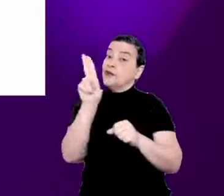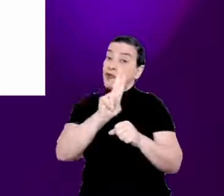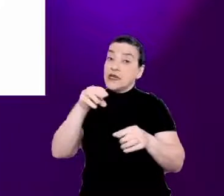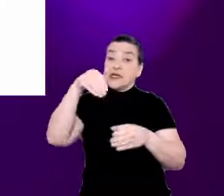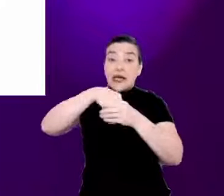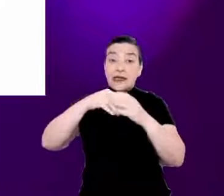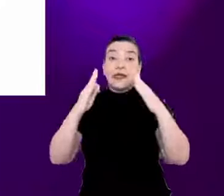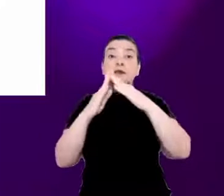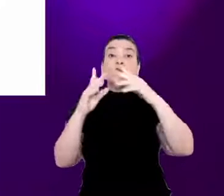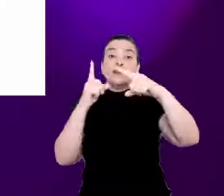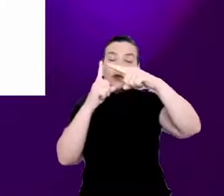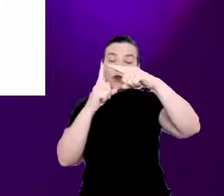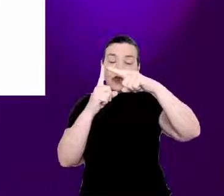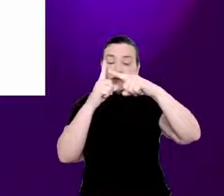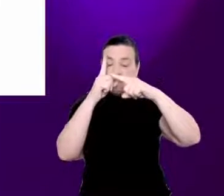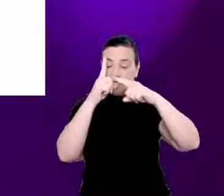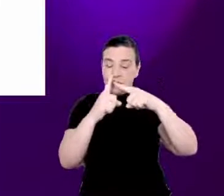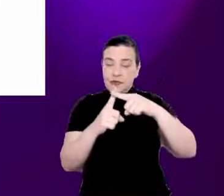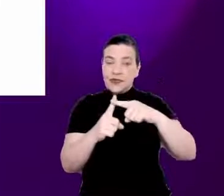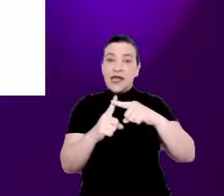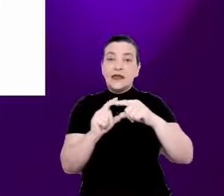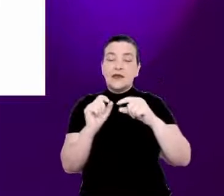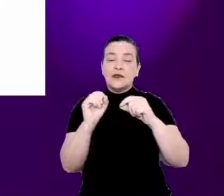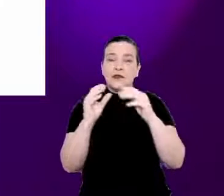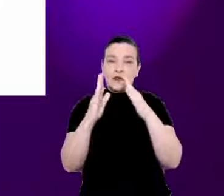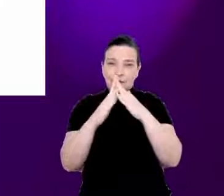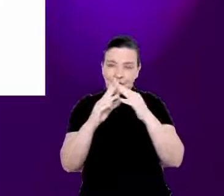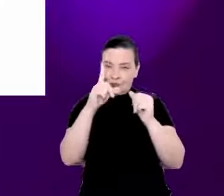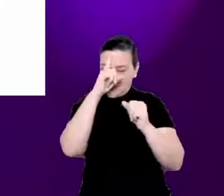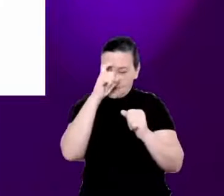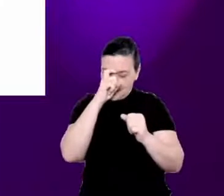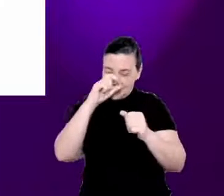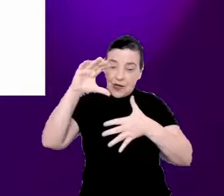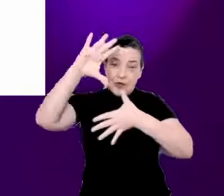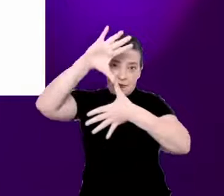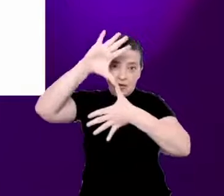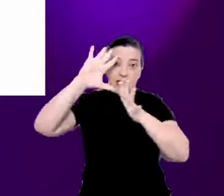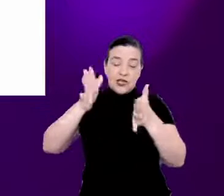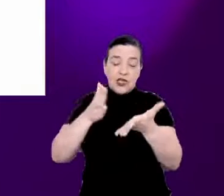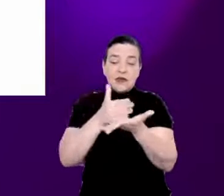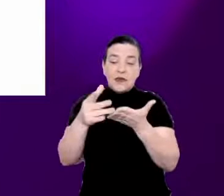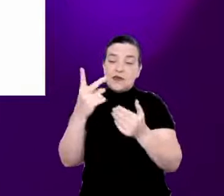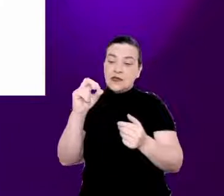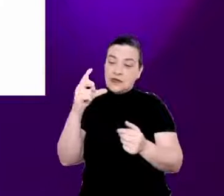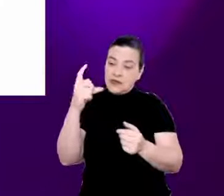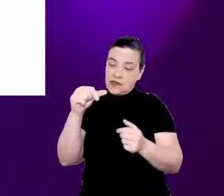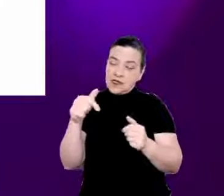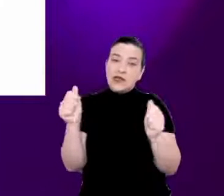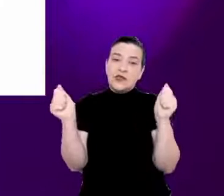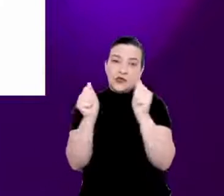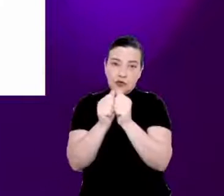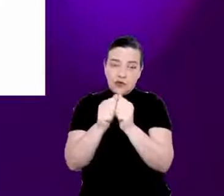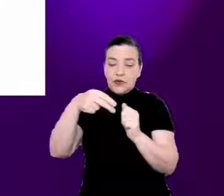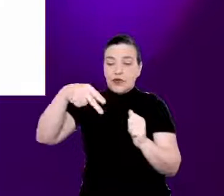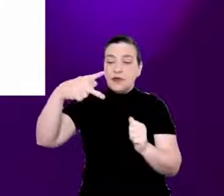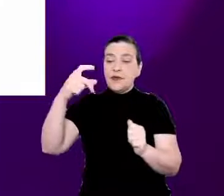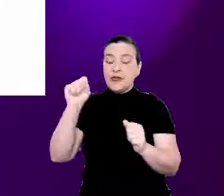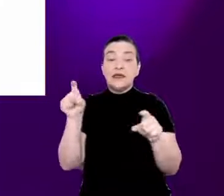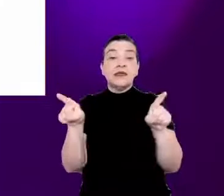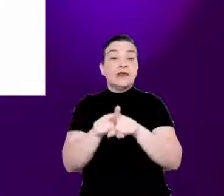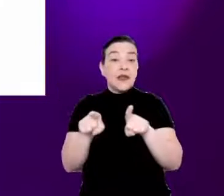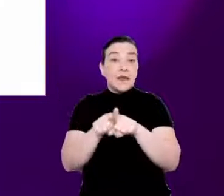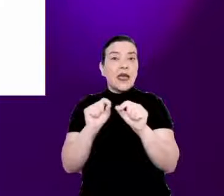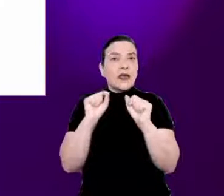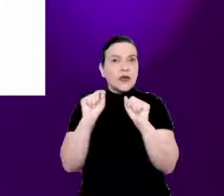gente já faz uso dessa métrica desde 2017 e, em conjunto com o NPS, nós também medimos